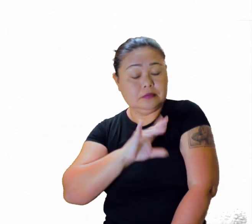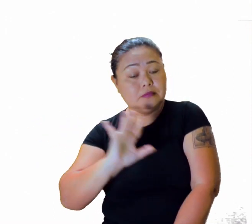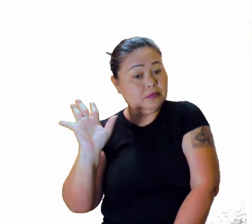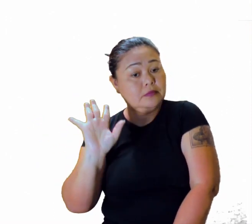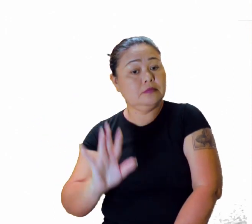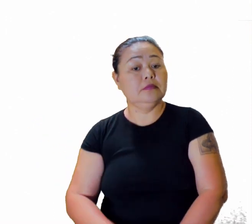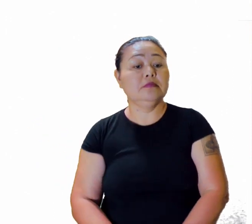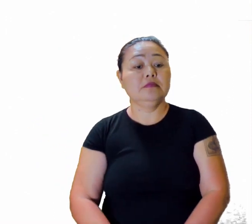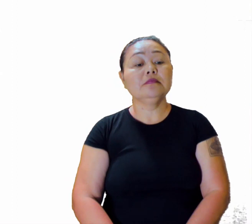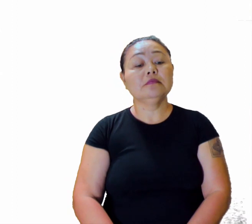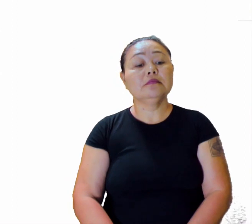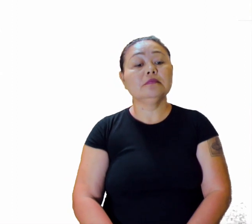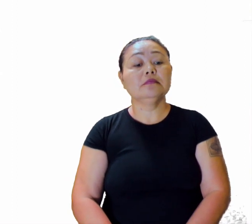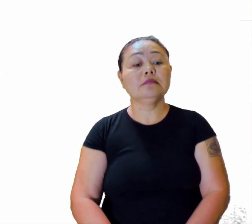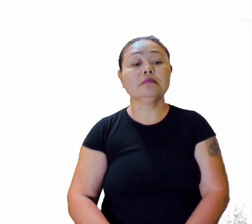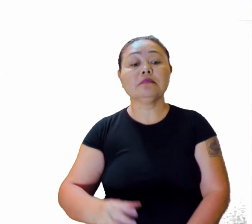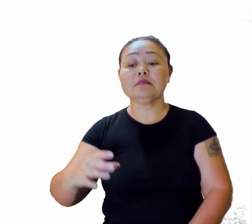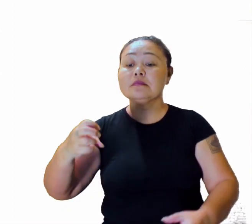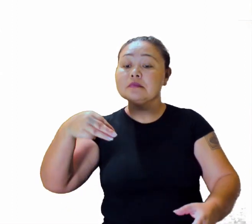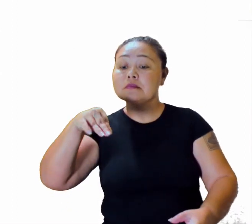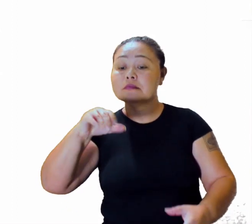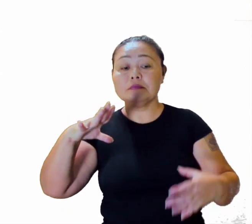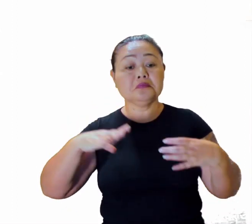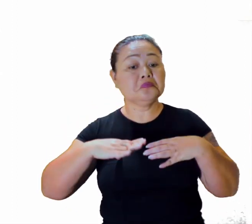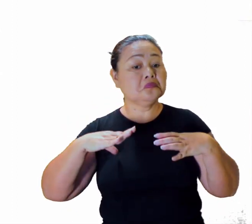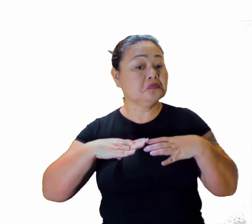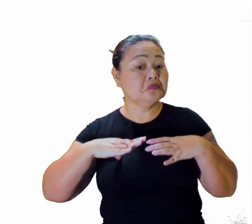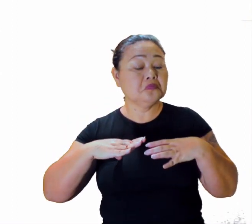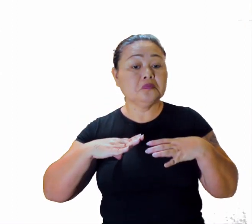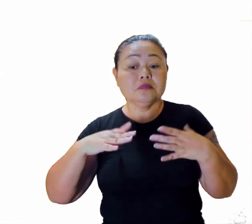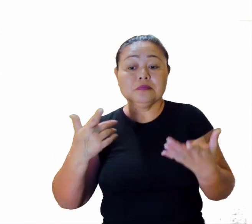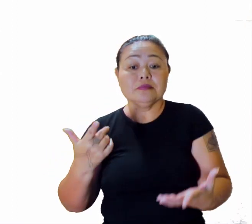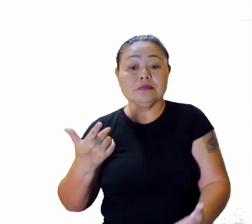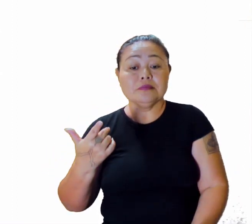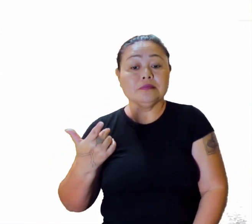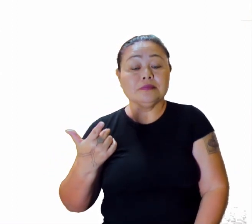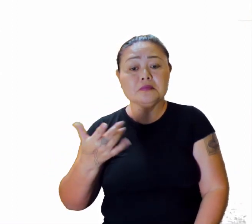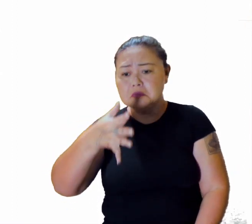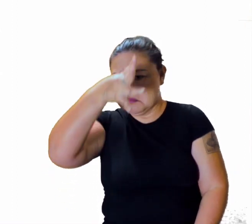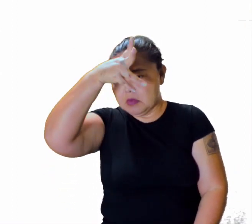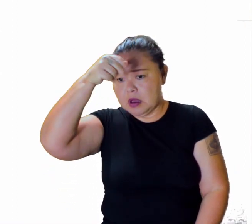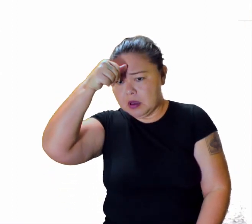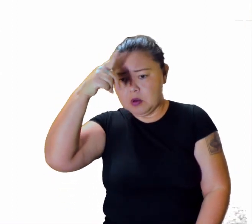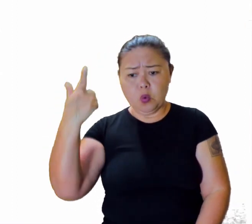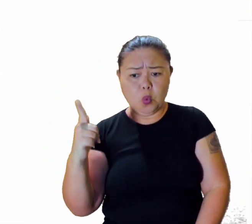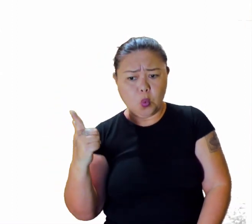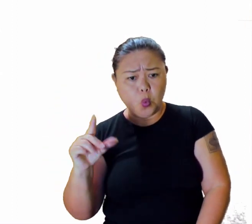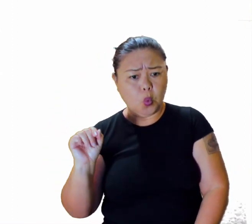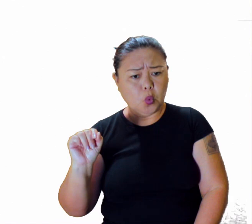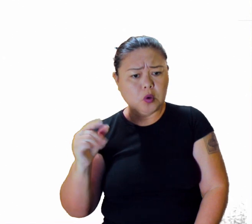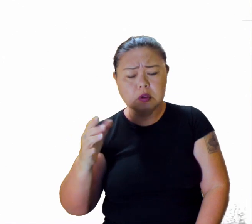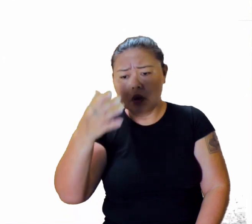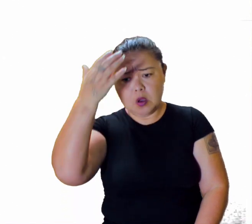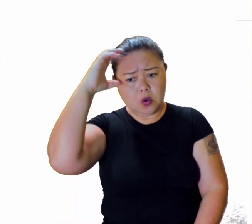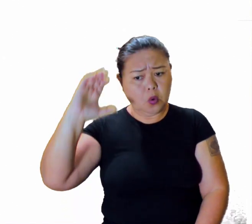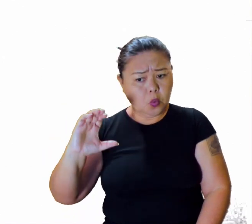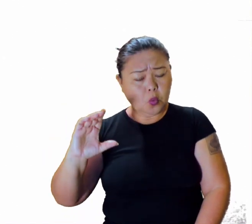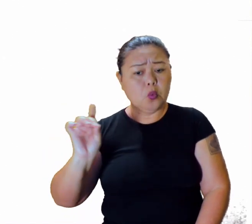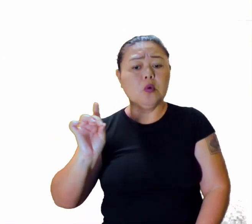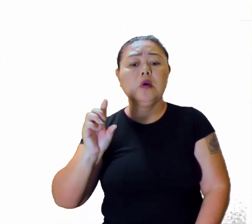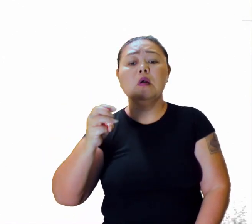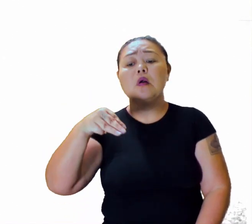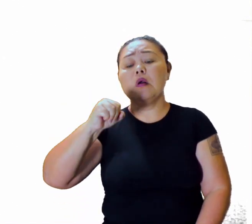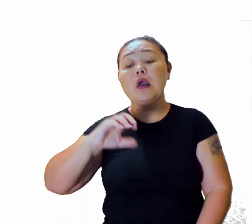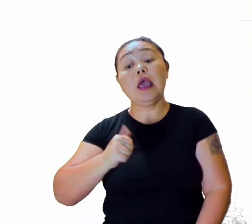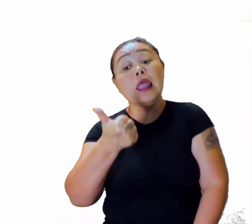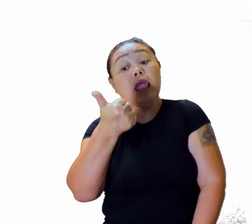Cancela. E megacidades nem se fala. Porque Manaus, Goiânia, Curitiba, megacidade. Megacidades são